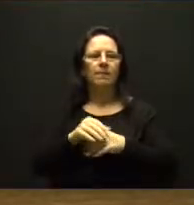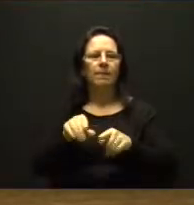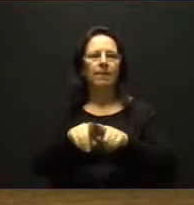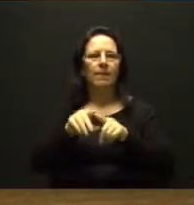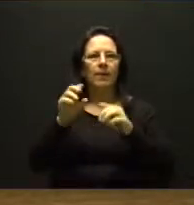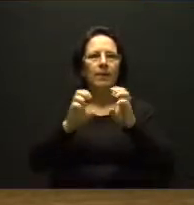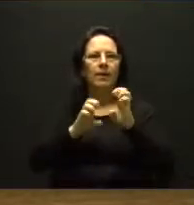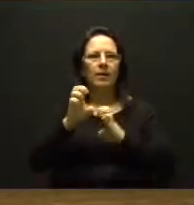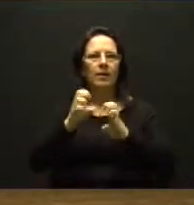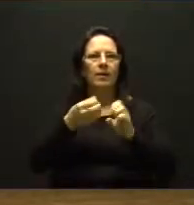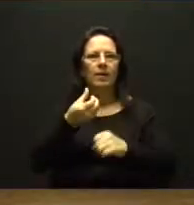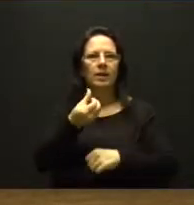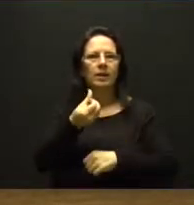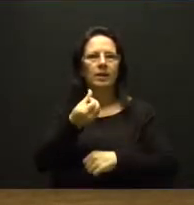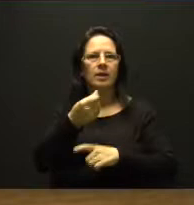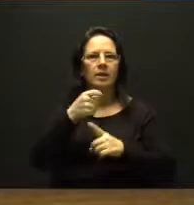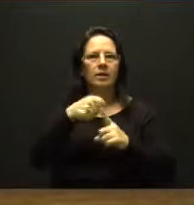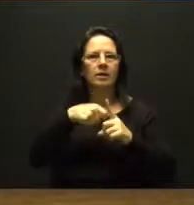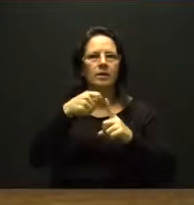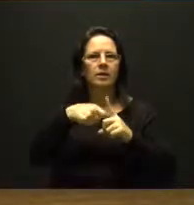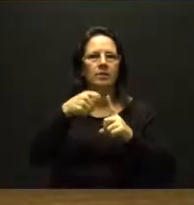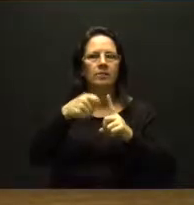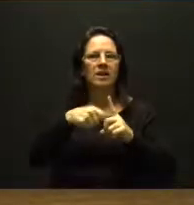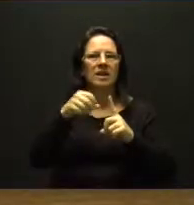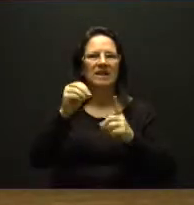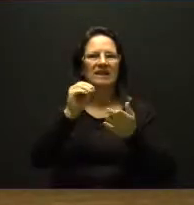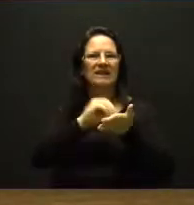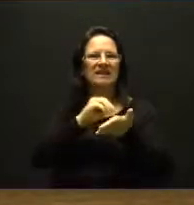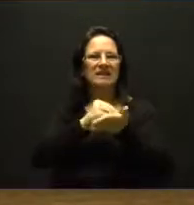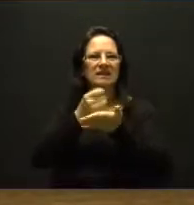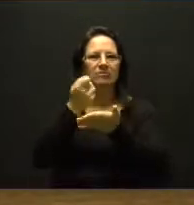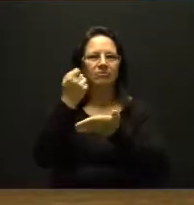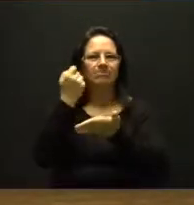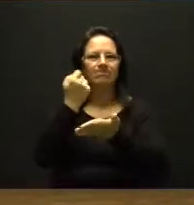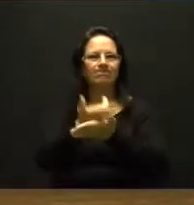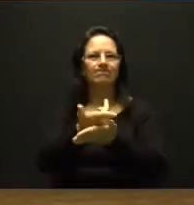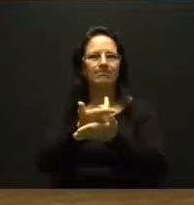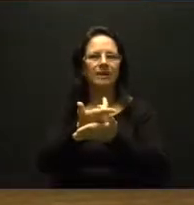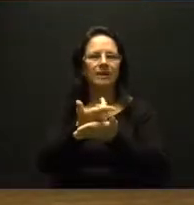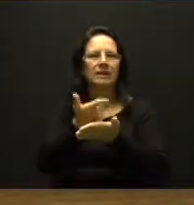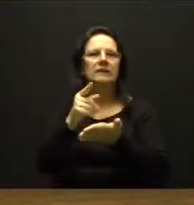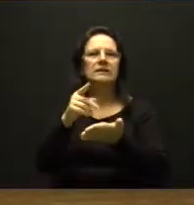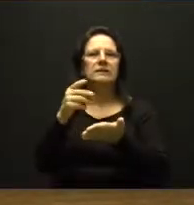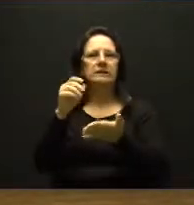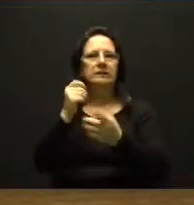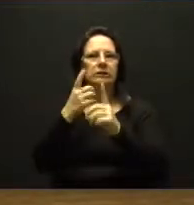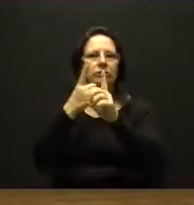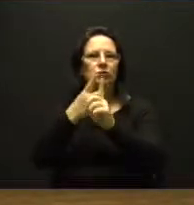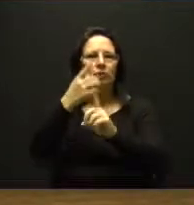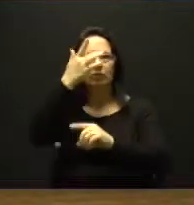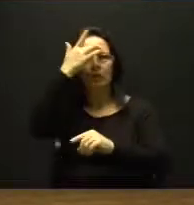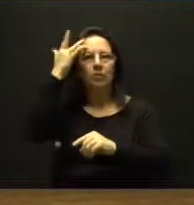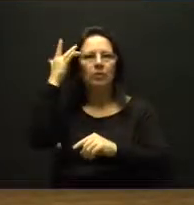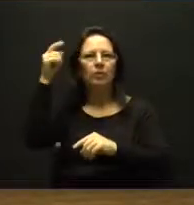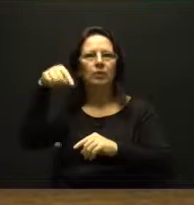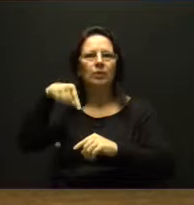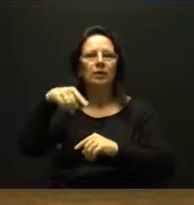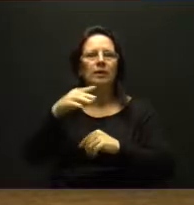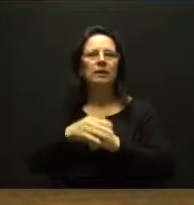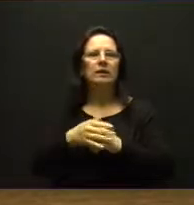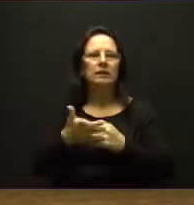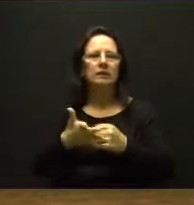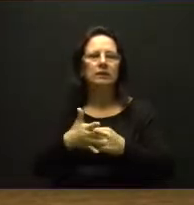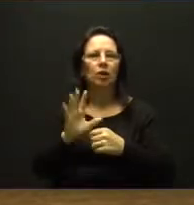está há seis meses sem receber do ivan encontrei-o o proprietário da empresa que também o município da cidade na hora do momento